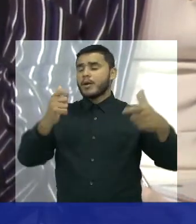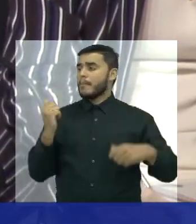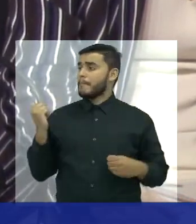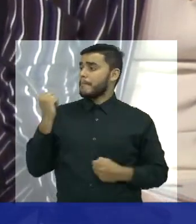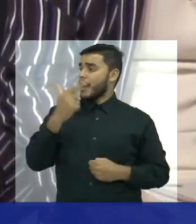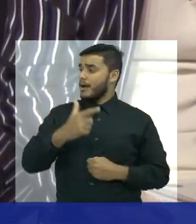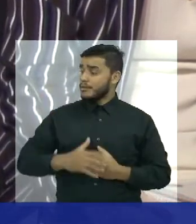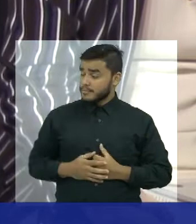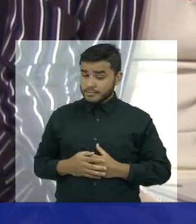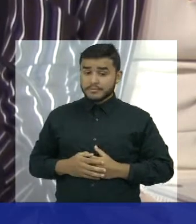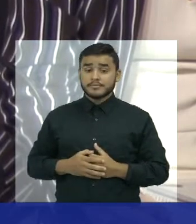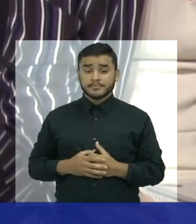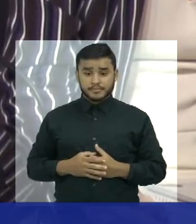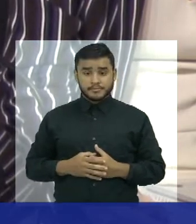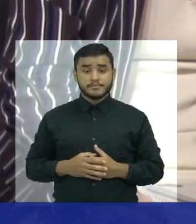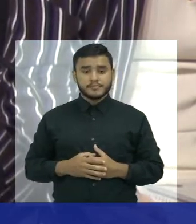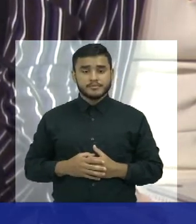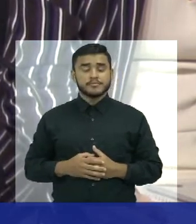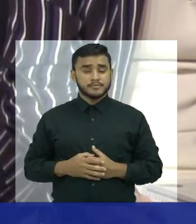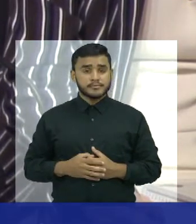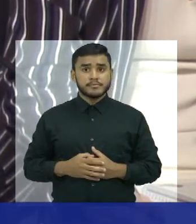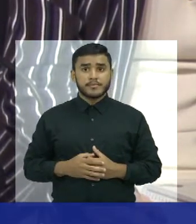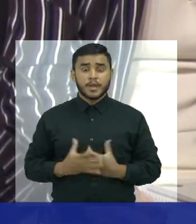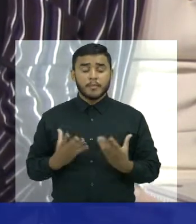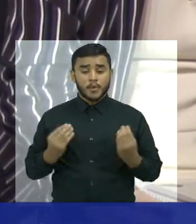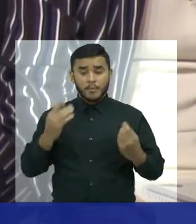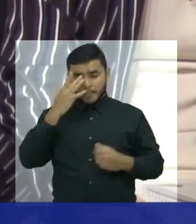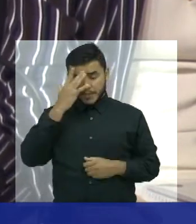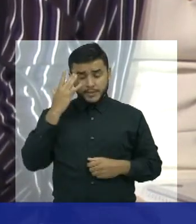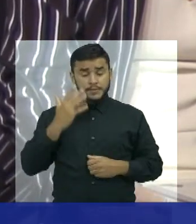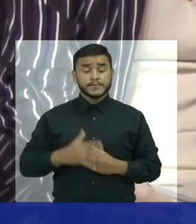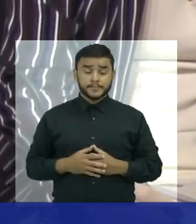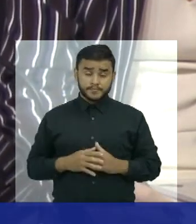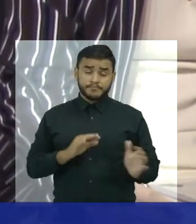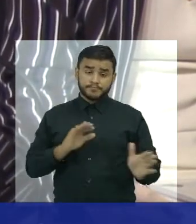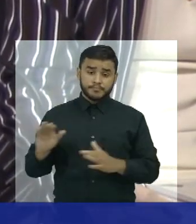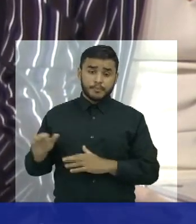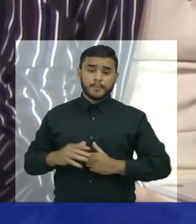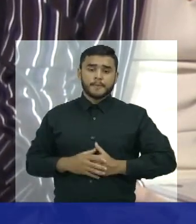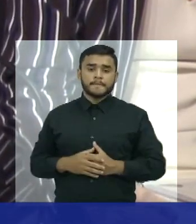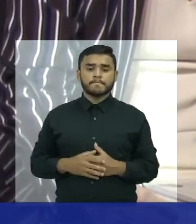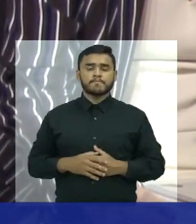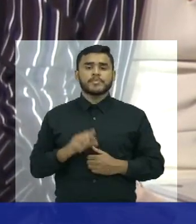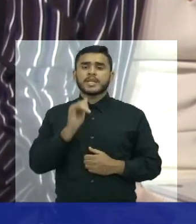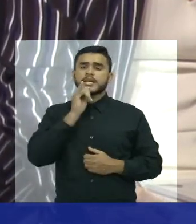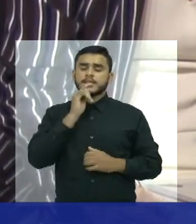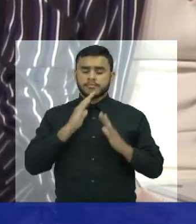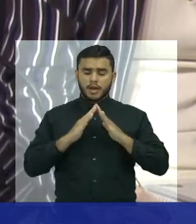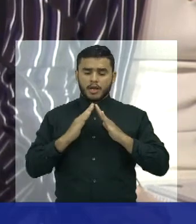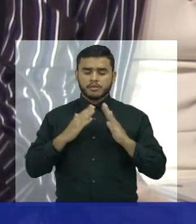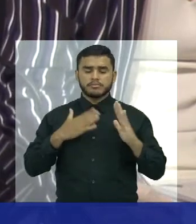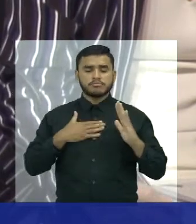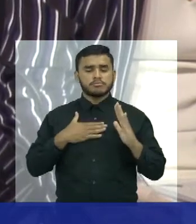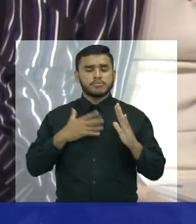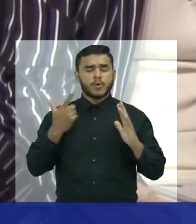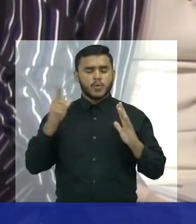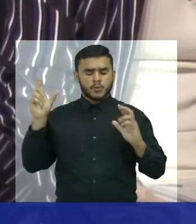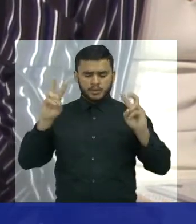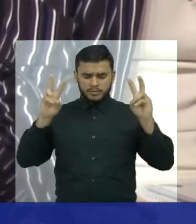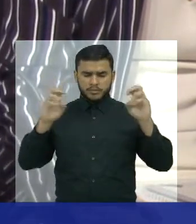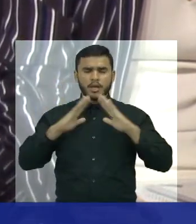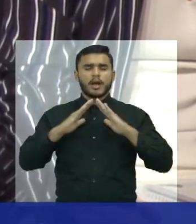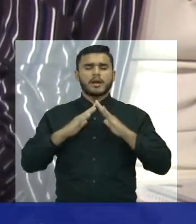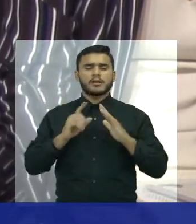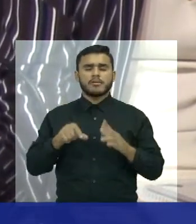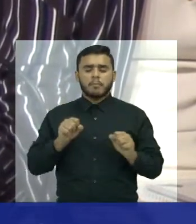pessoa pode estabelecer na sua residência, né, um negócio. E se ela pode estabelecer na sua residência um